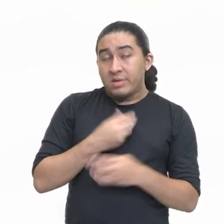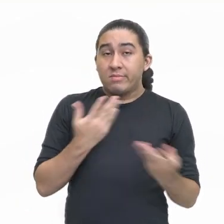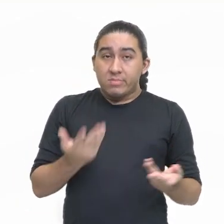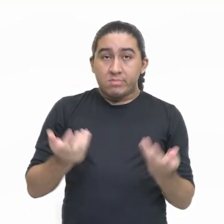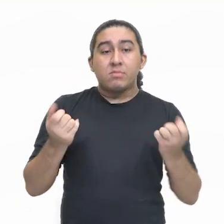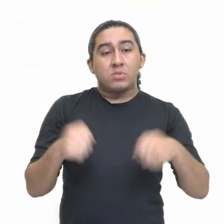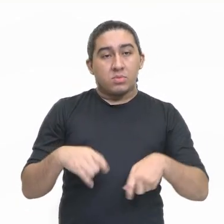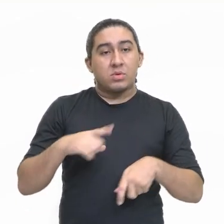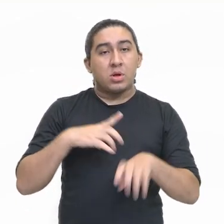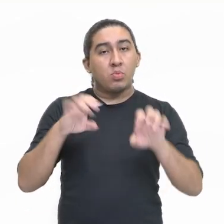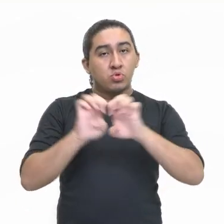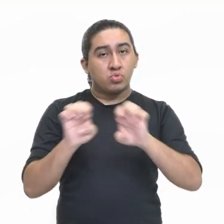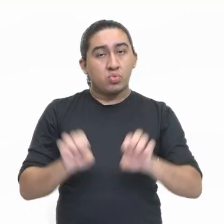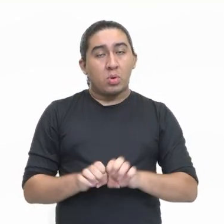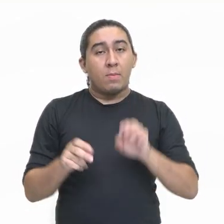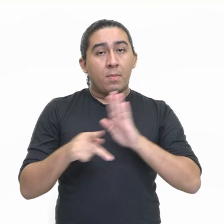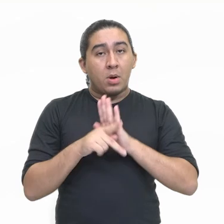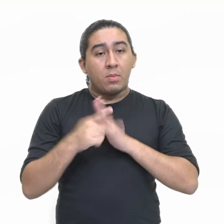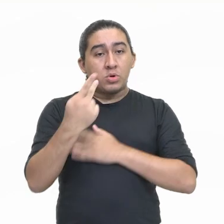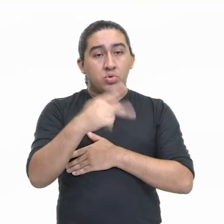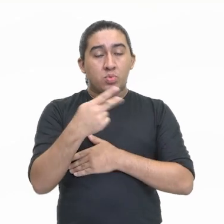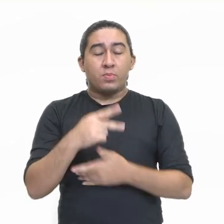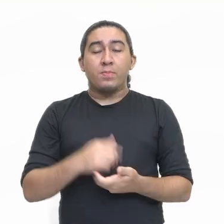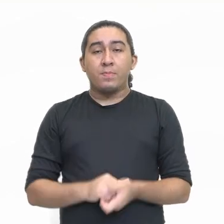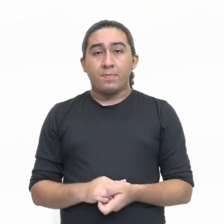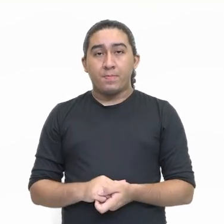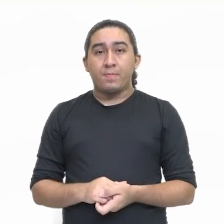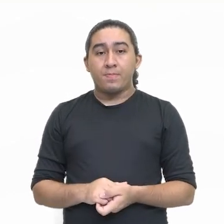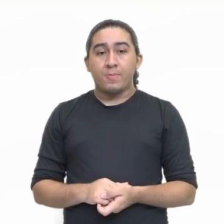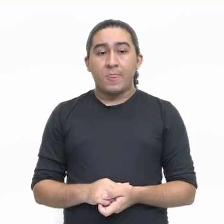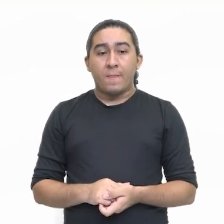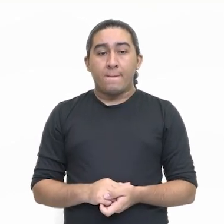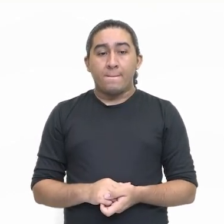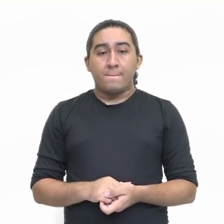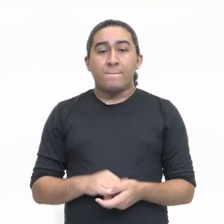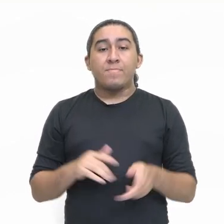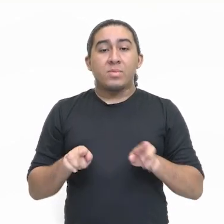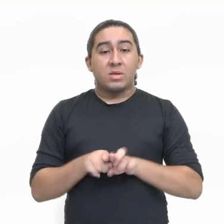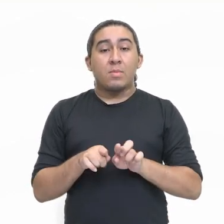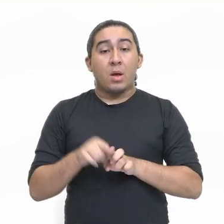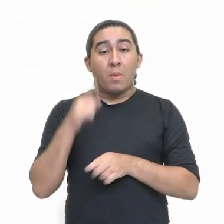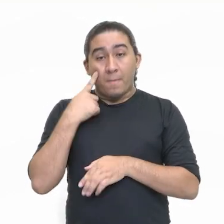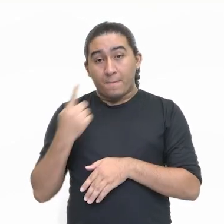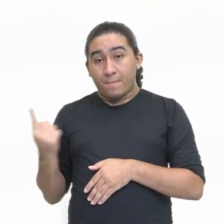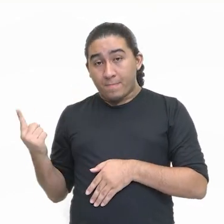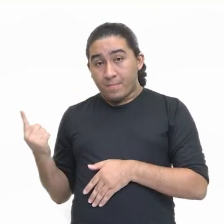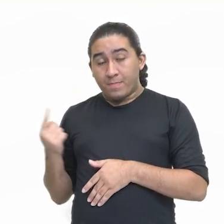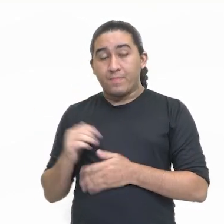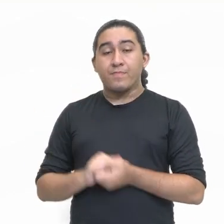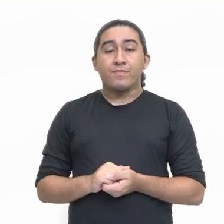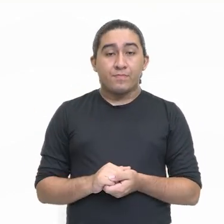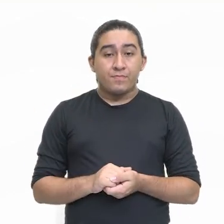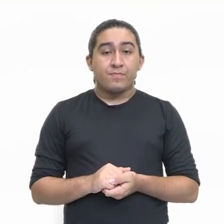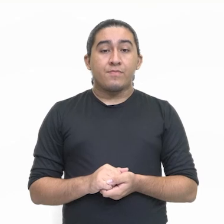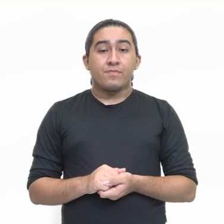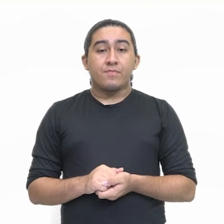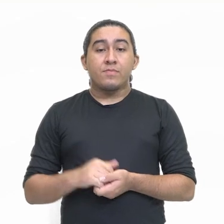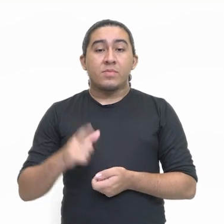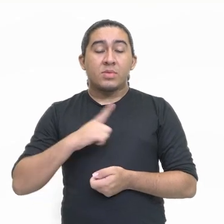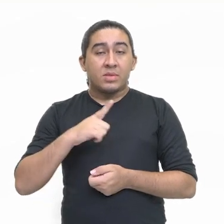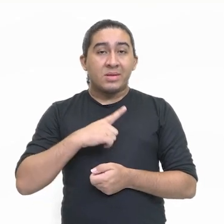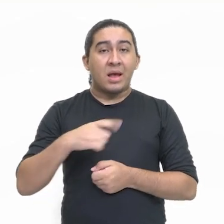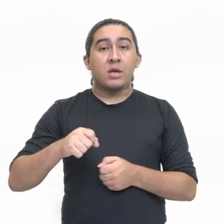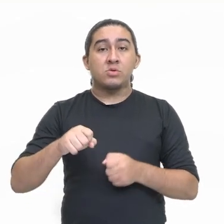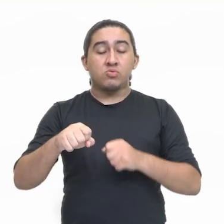compõe uma parte da biosfera E aí nós temos também que vocês estão vendo aí no planeta Terra a parte terrestre